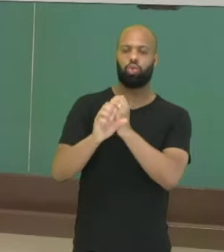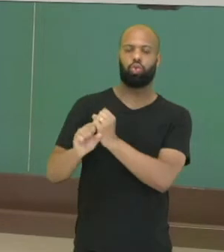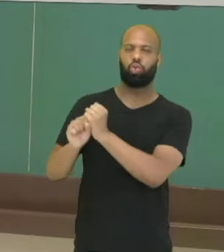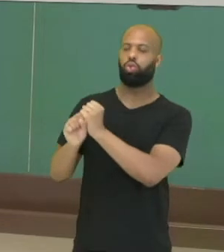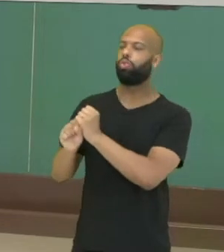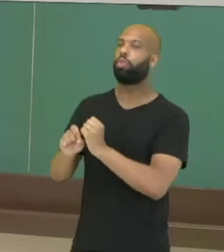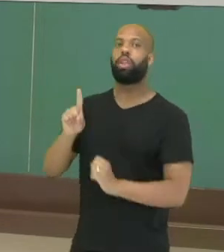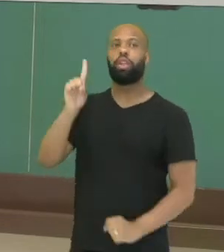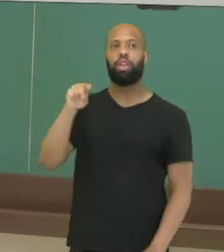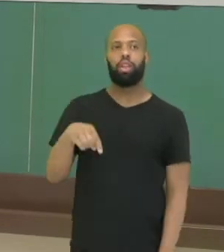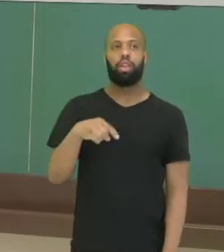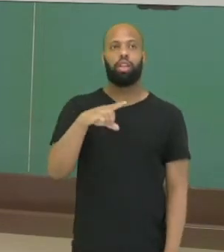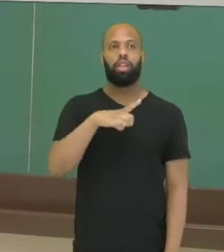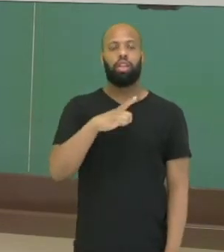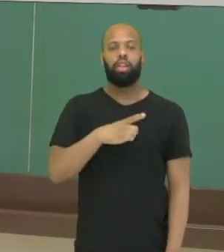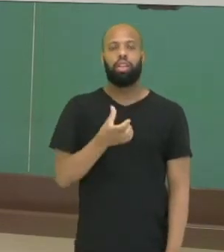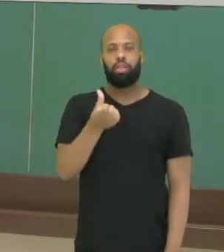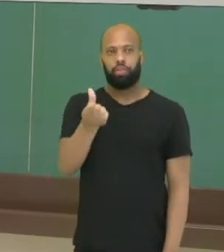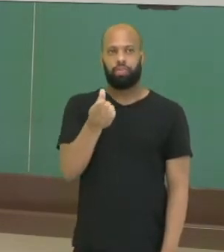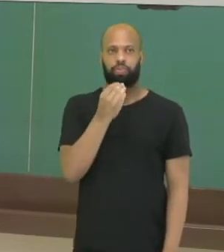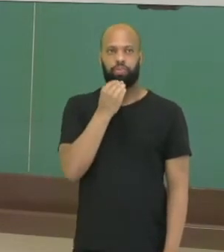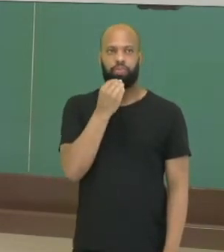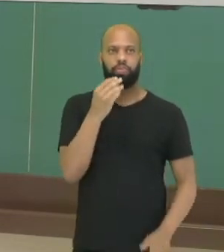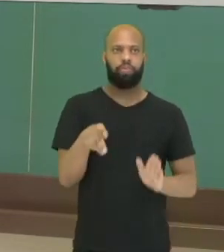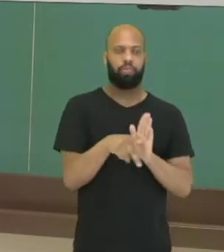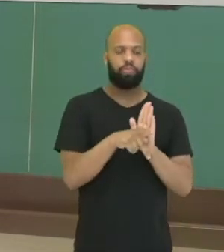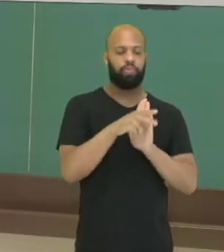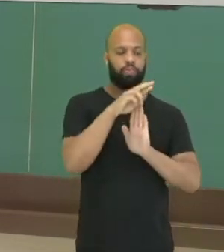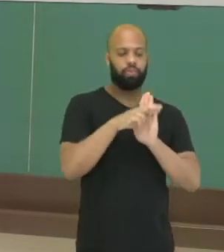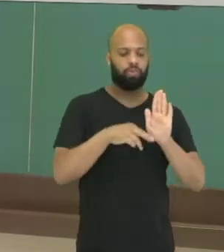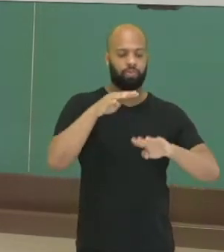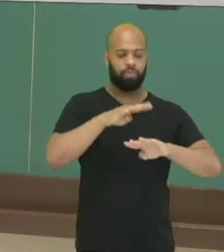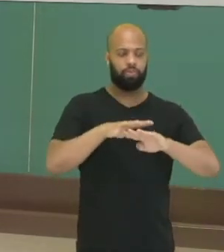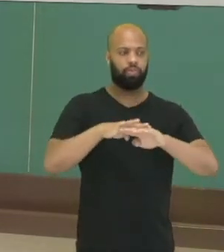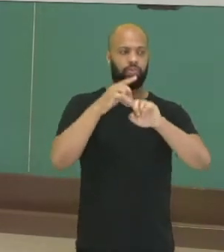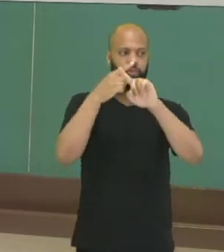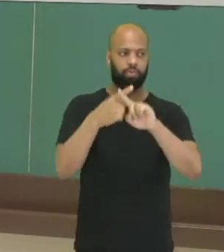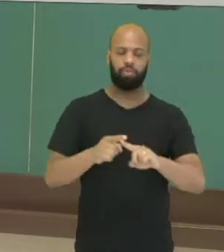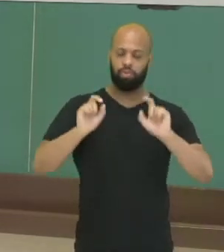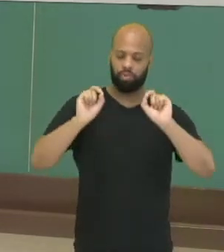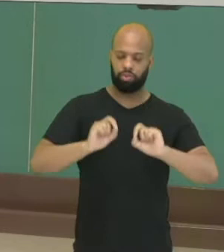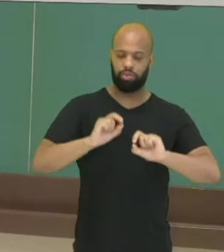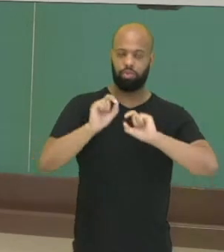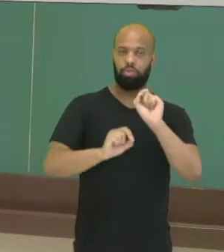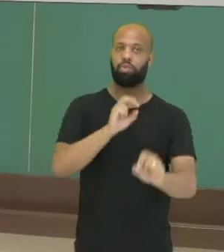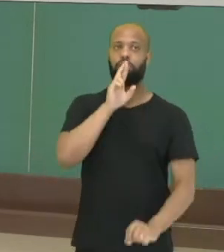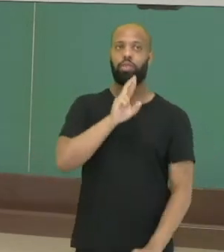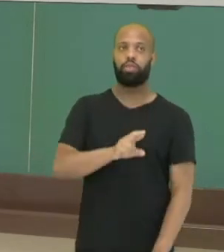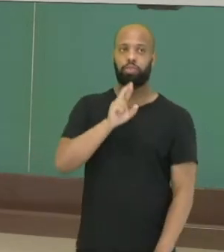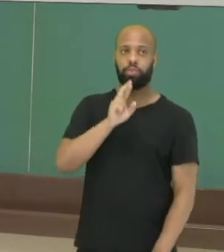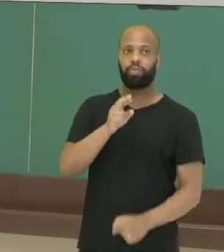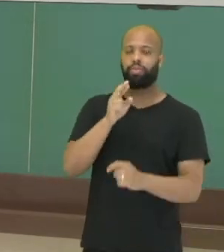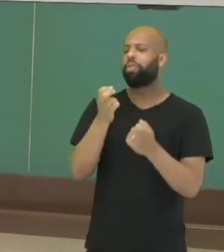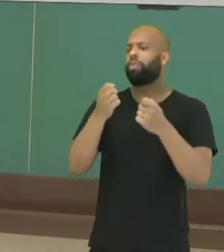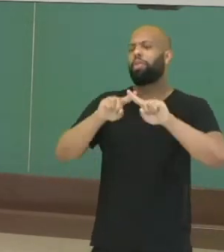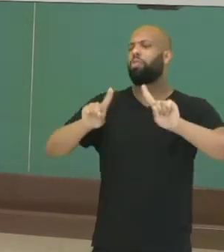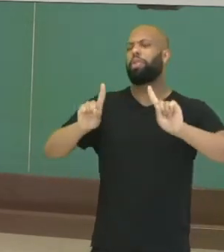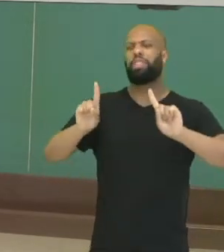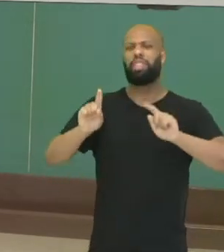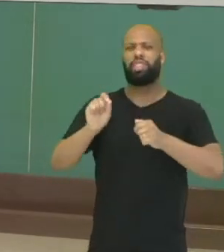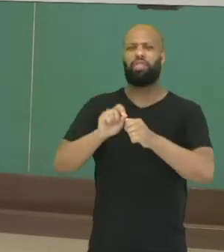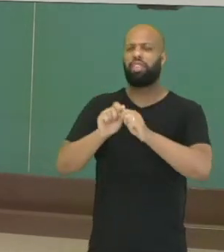2, 6. Pelo princípio multiplicativo, nós podemos resolver sem precisar fazer